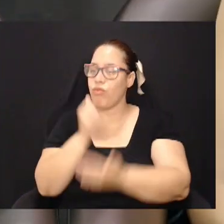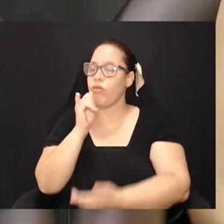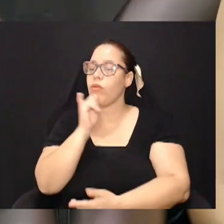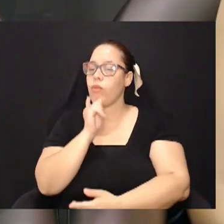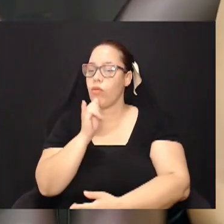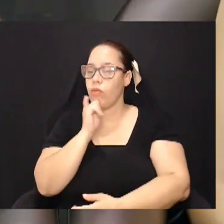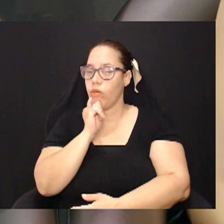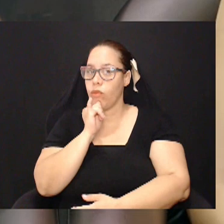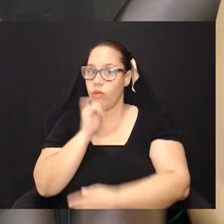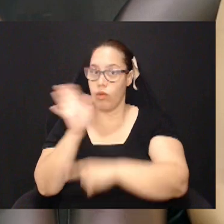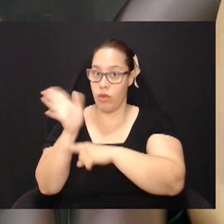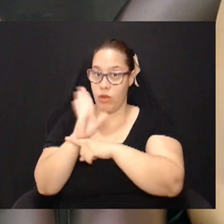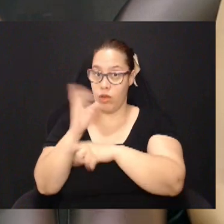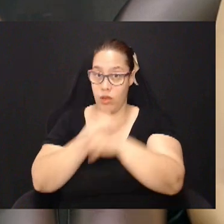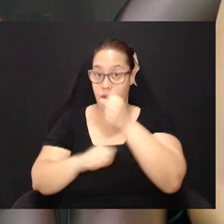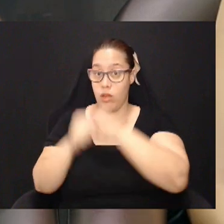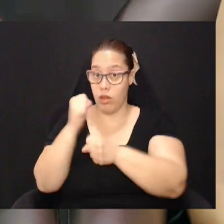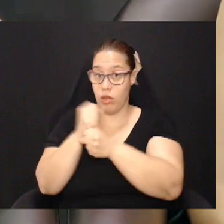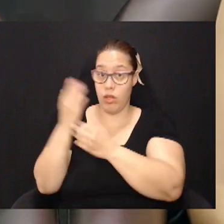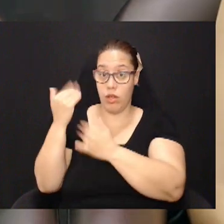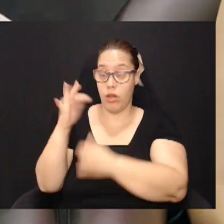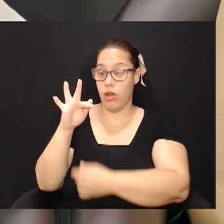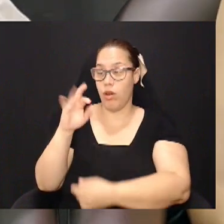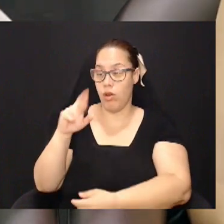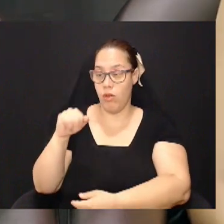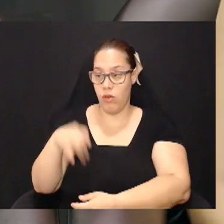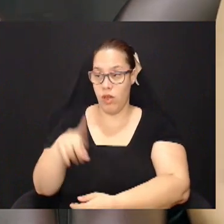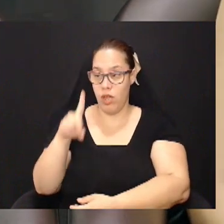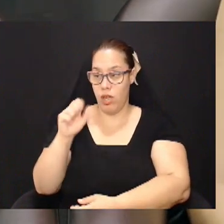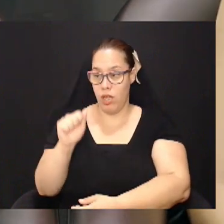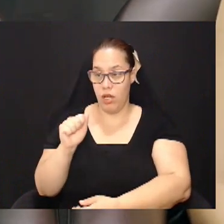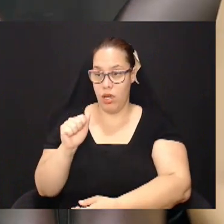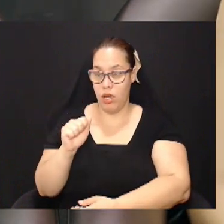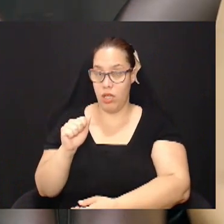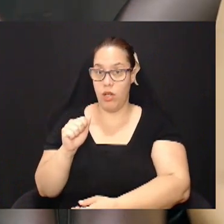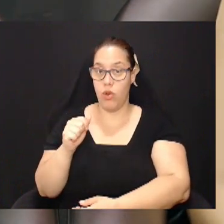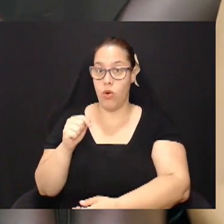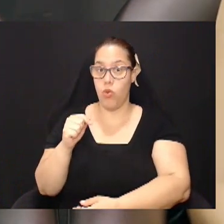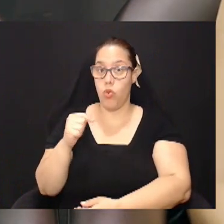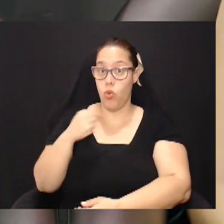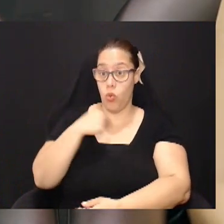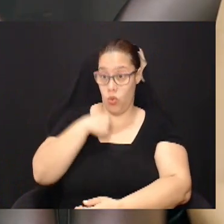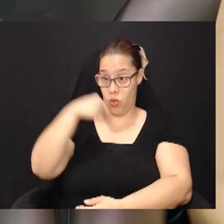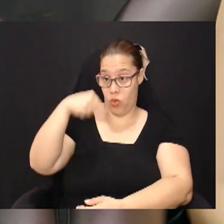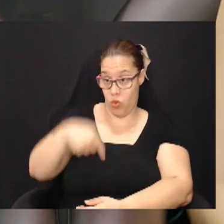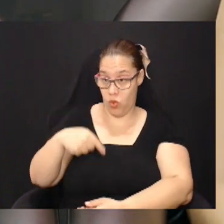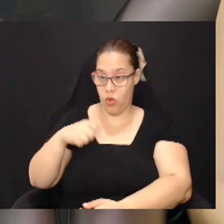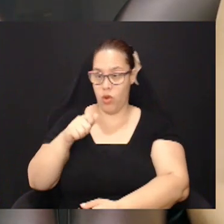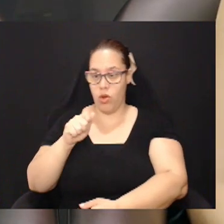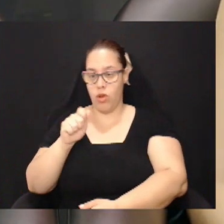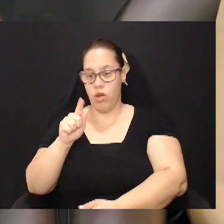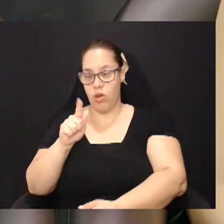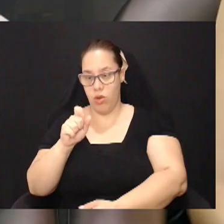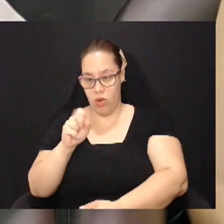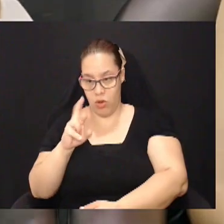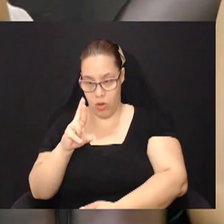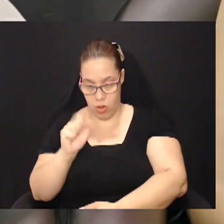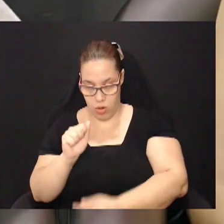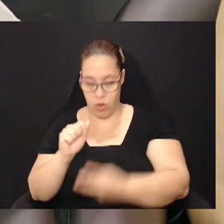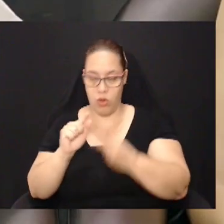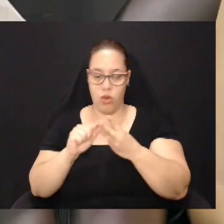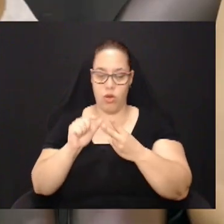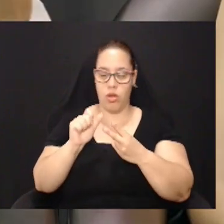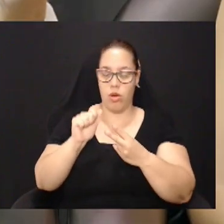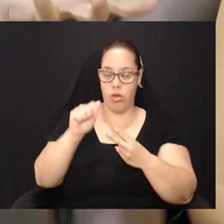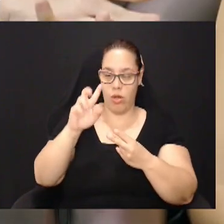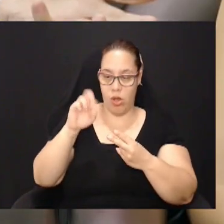ano passado, da Fernanda Torres, né, Eu Ainda Estou Aqui, agora o Agente Secreto, ele traz também para nós